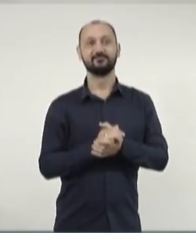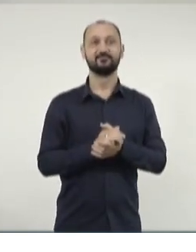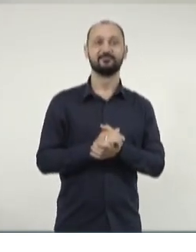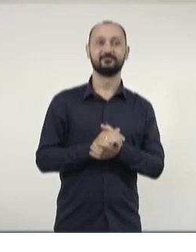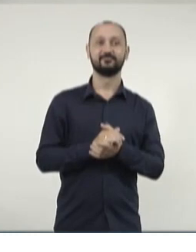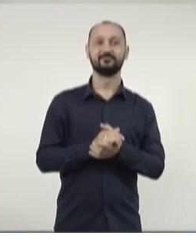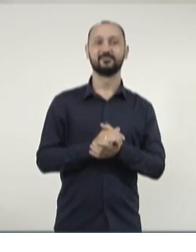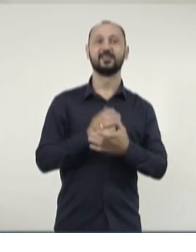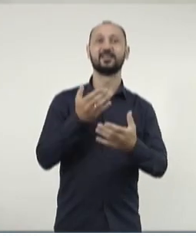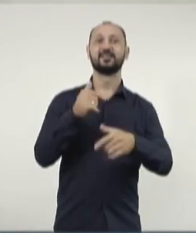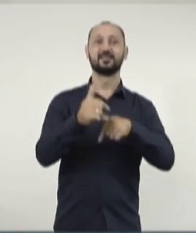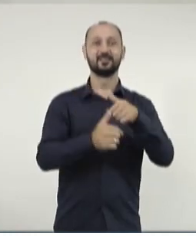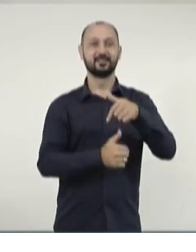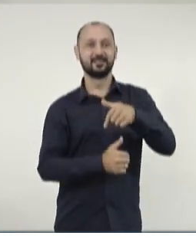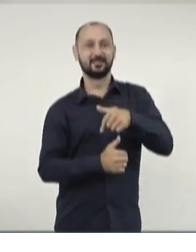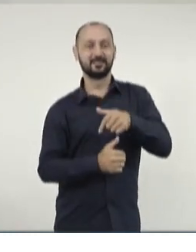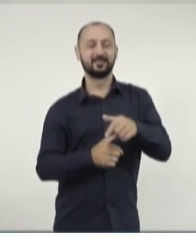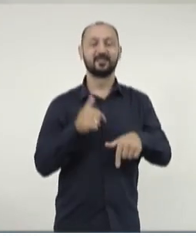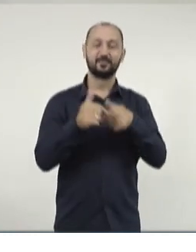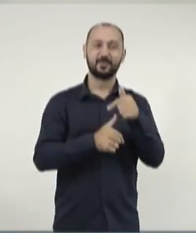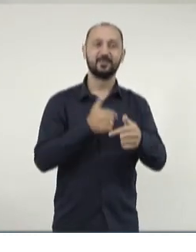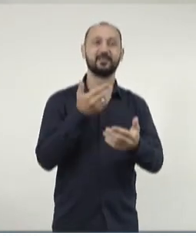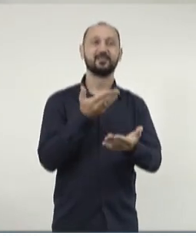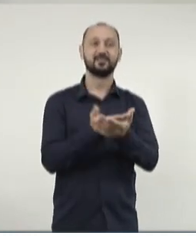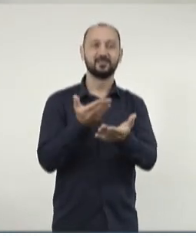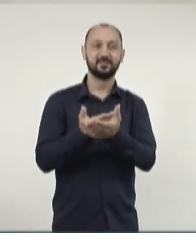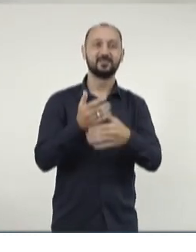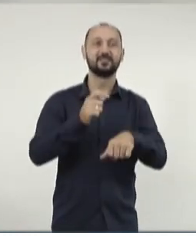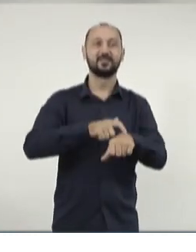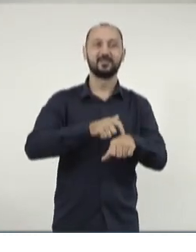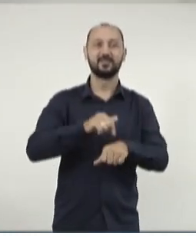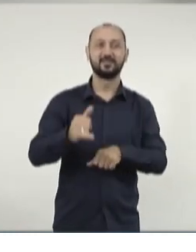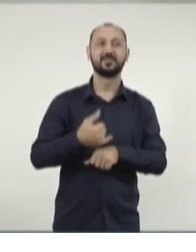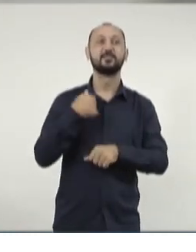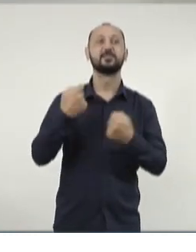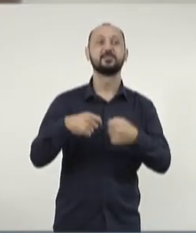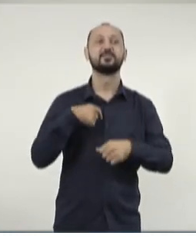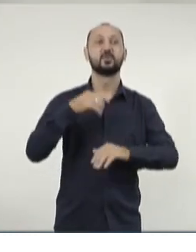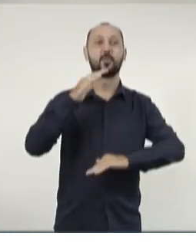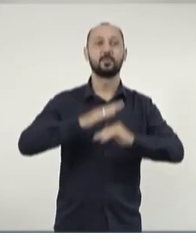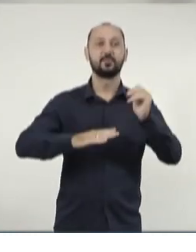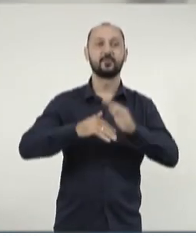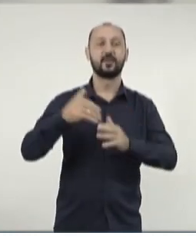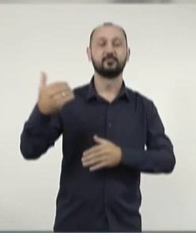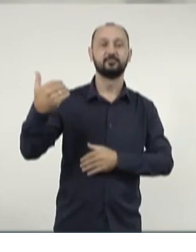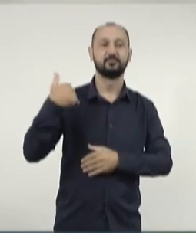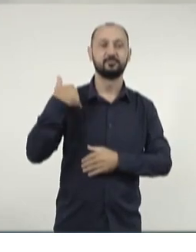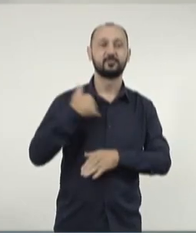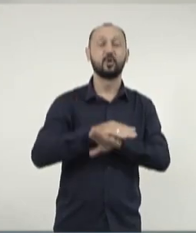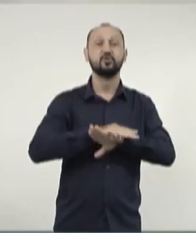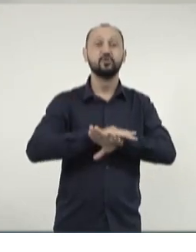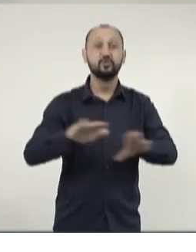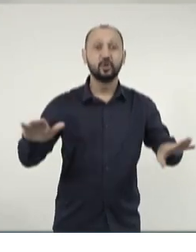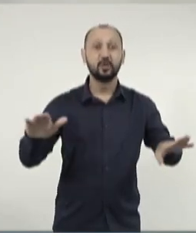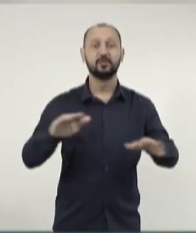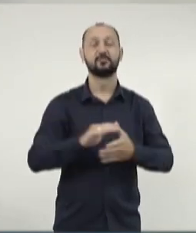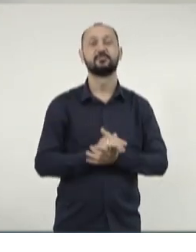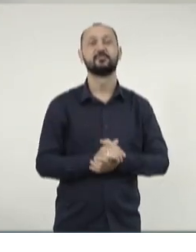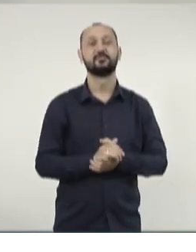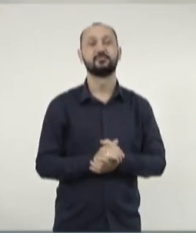Trabalhei, estudei, mas quando é a vez da gente, a gente precisa, né, que chegue um profissional e fala: chega.